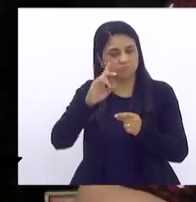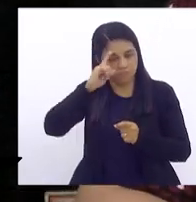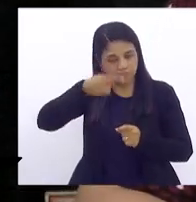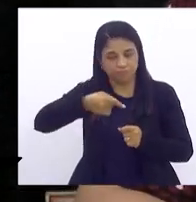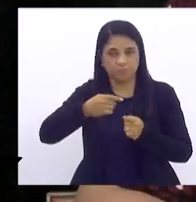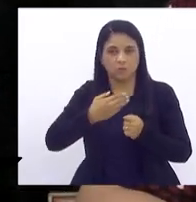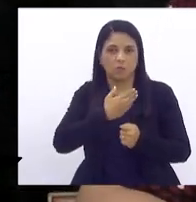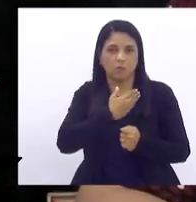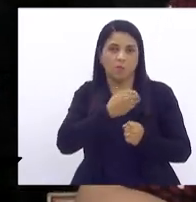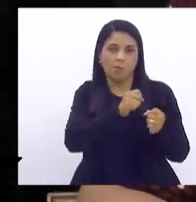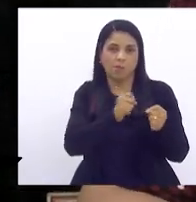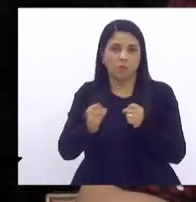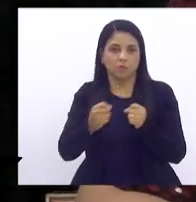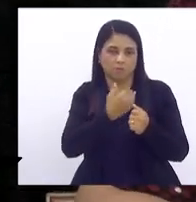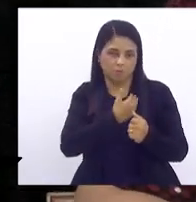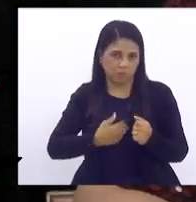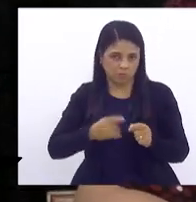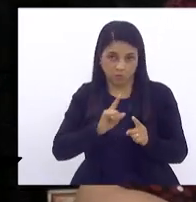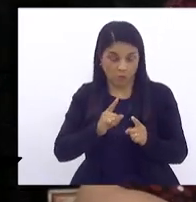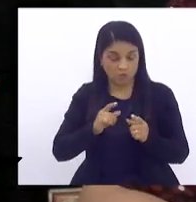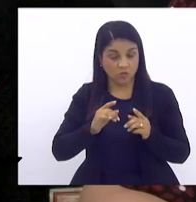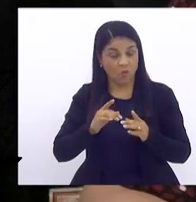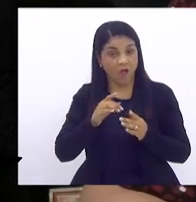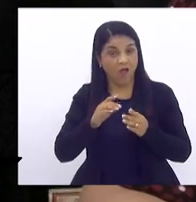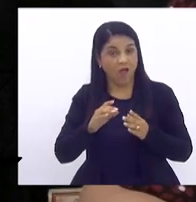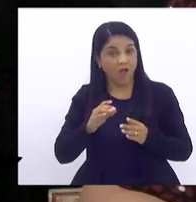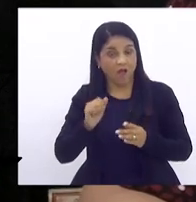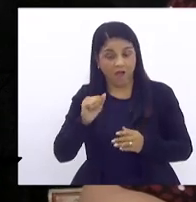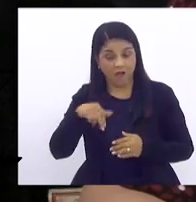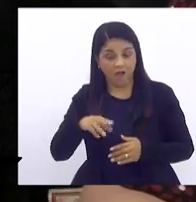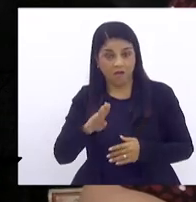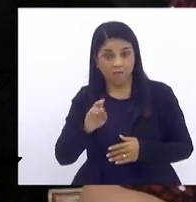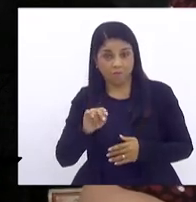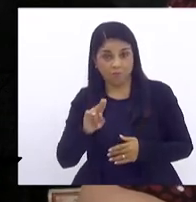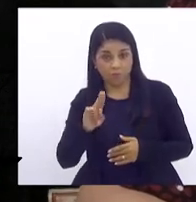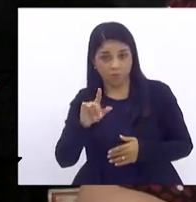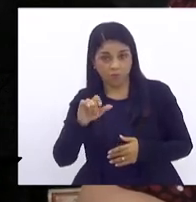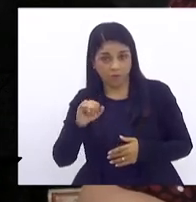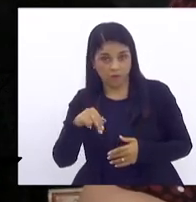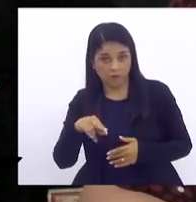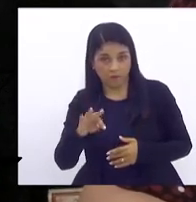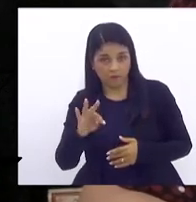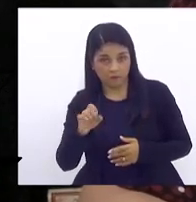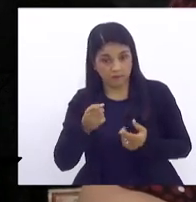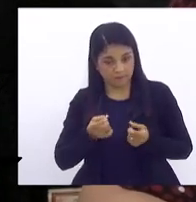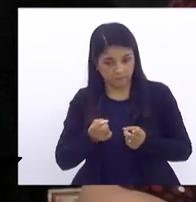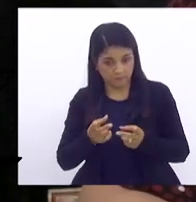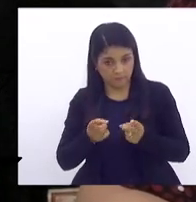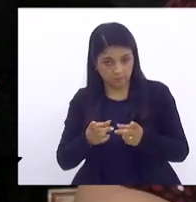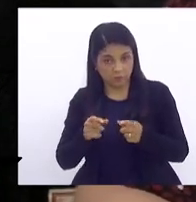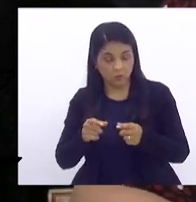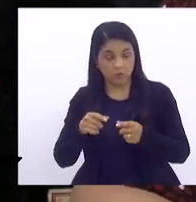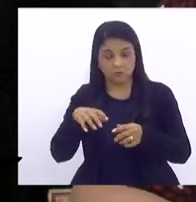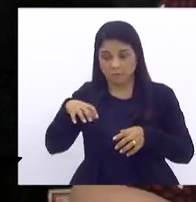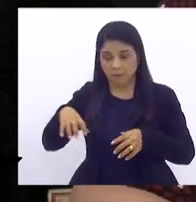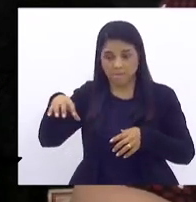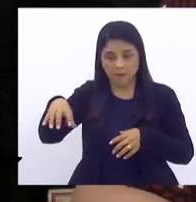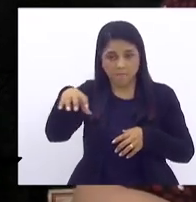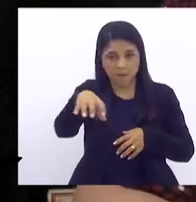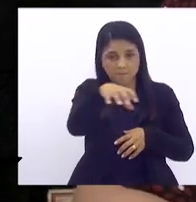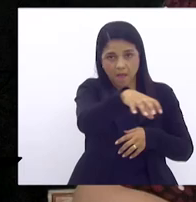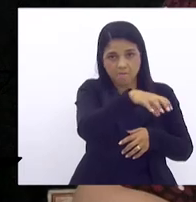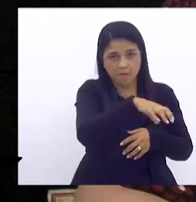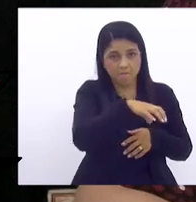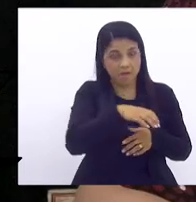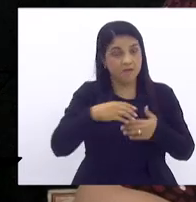né? São ambulantes apenas de eventos, ou seja, eles se deslocam por toda a cidade, né? E